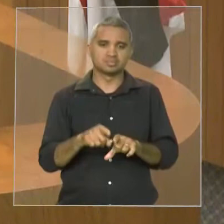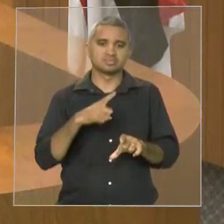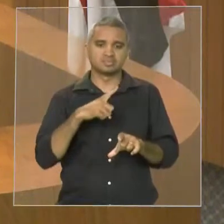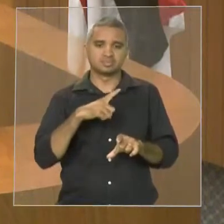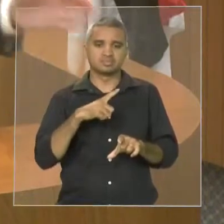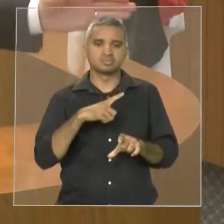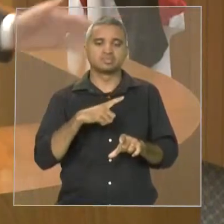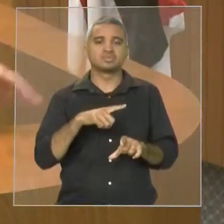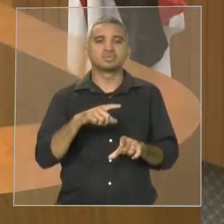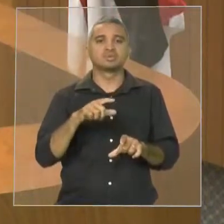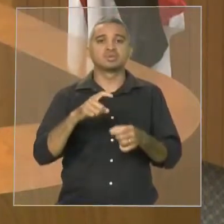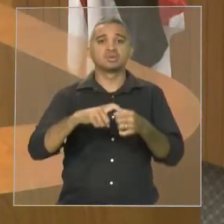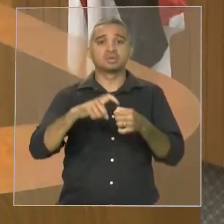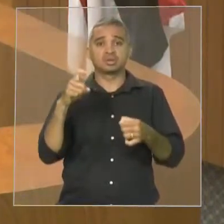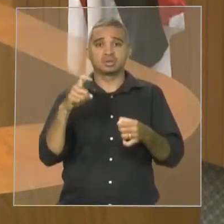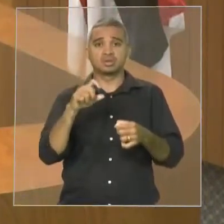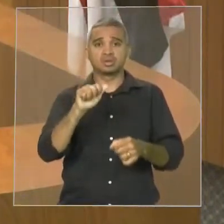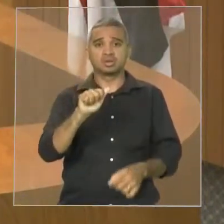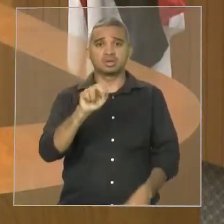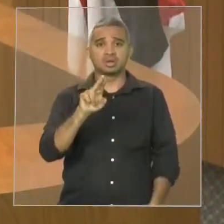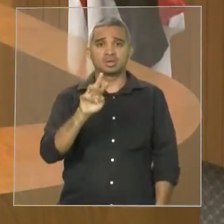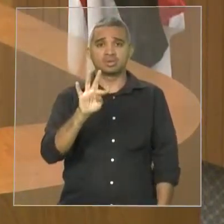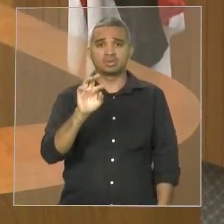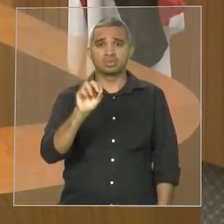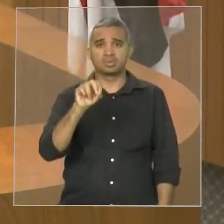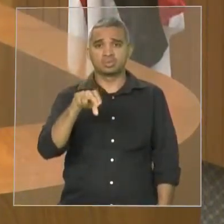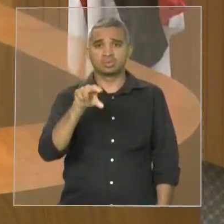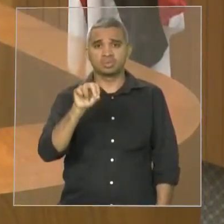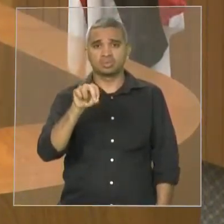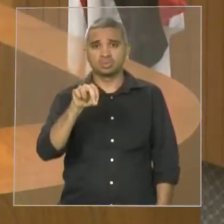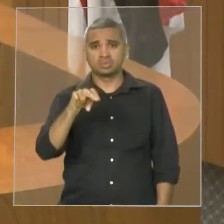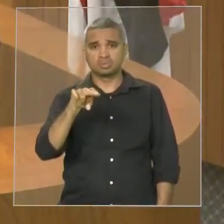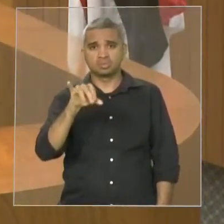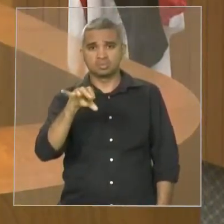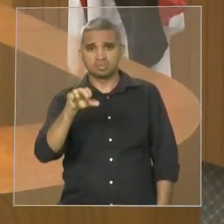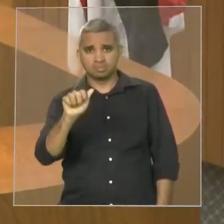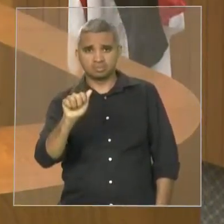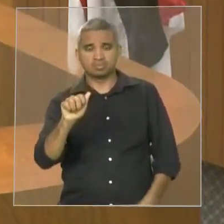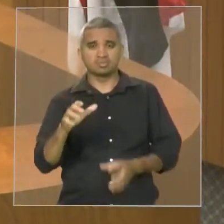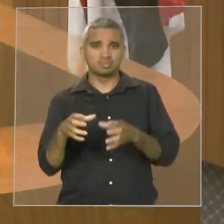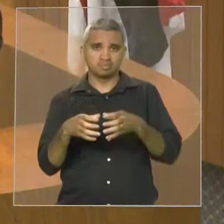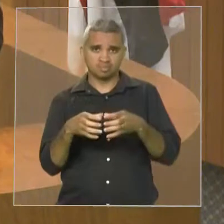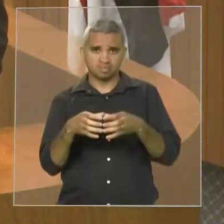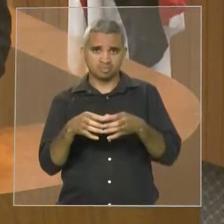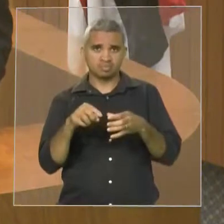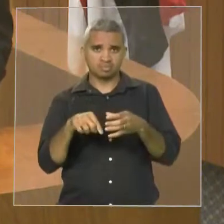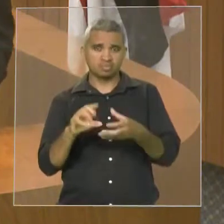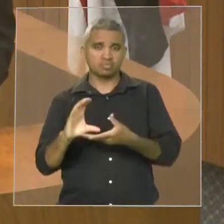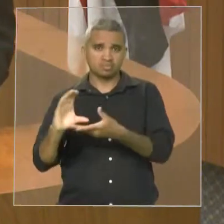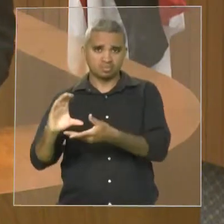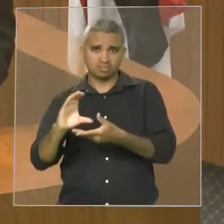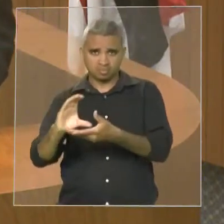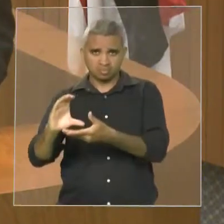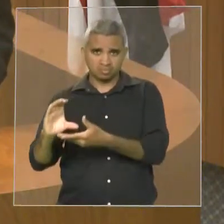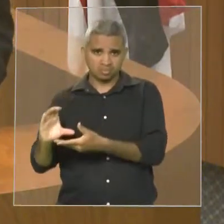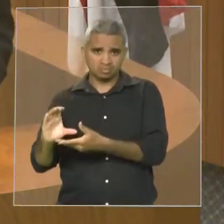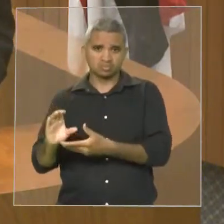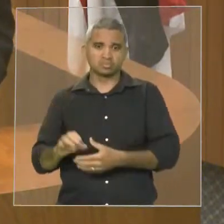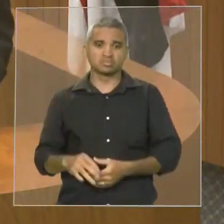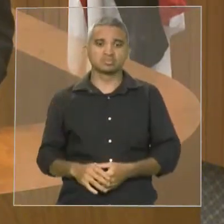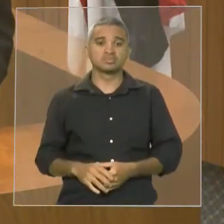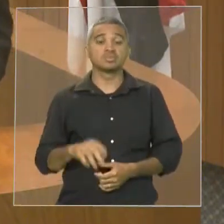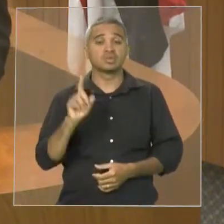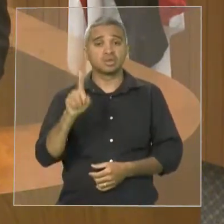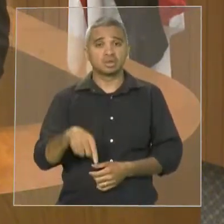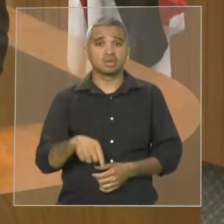ficou muito claro nas audiências públicas que nós discutimos. É exatamente o Comitê de Investimentos que vai dizer e